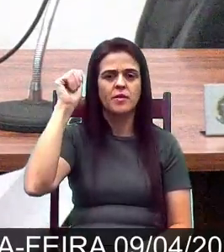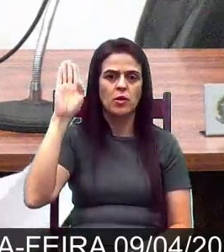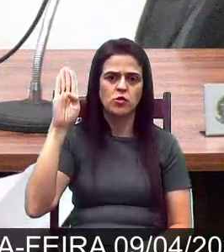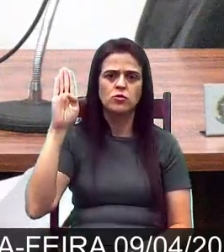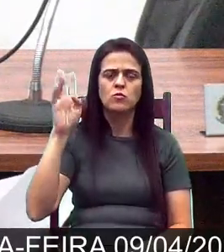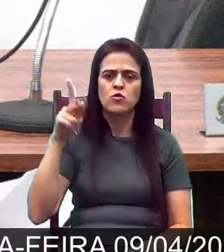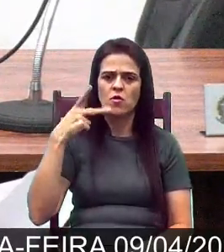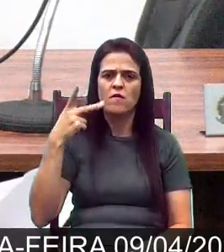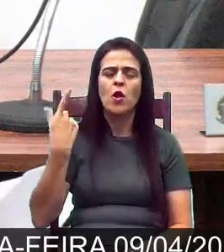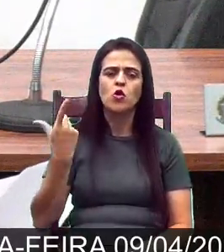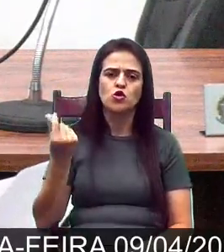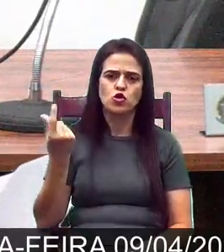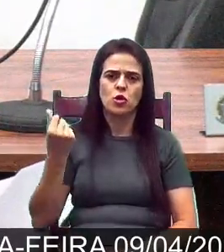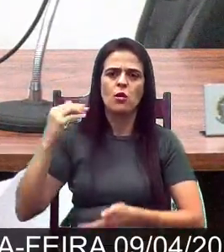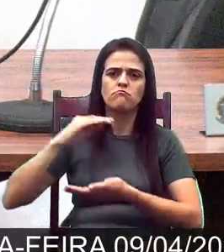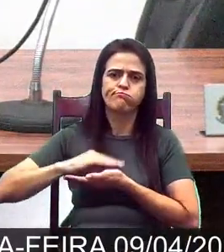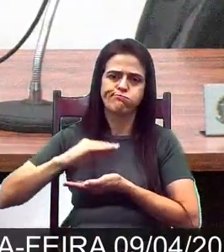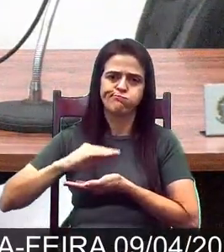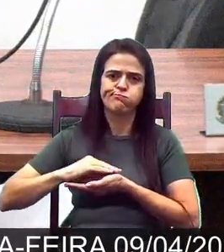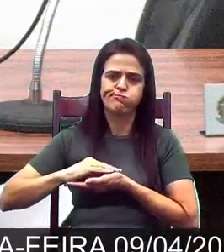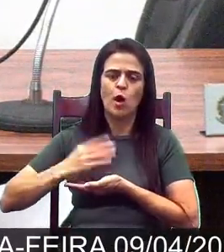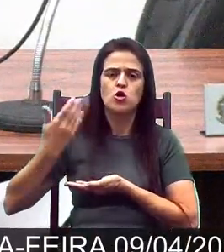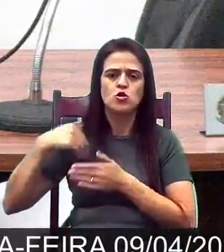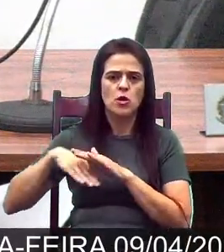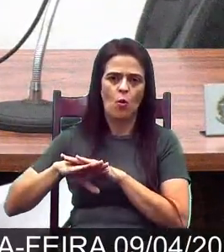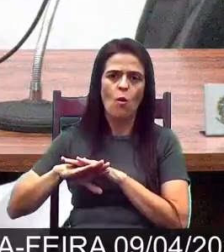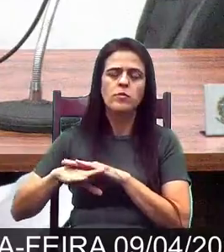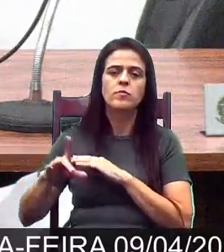o nosso admirável